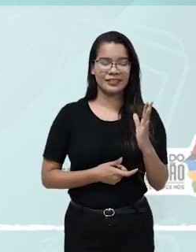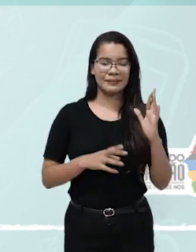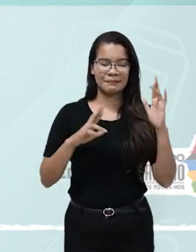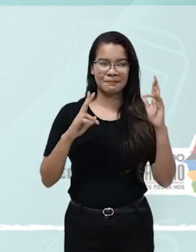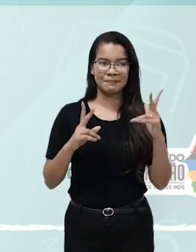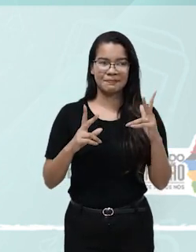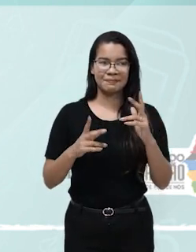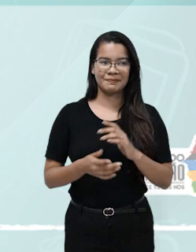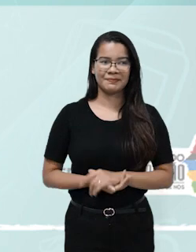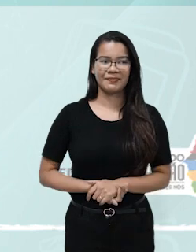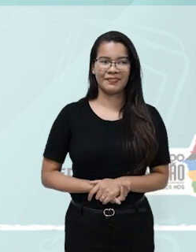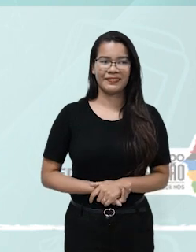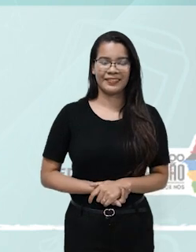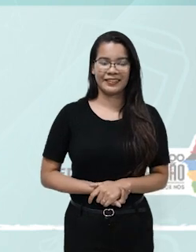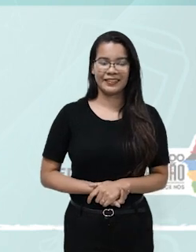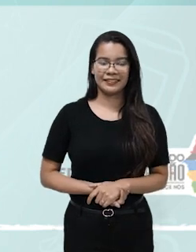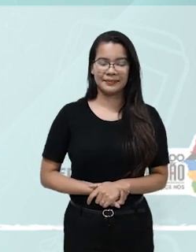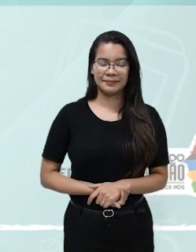diferentes, certo?